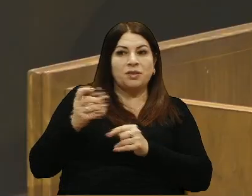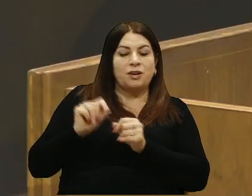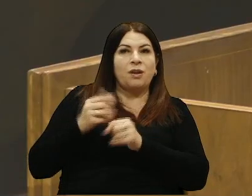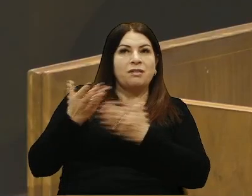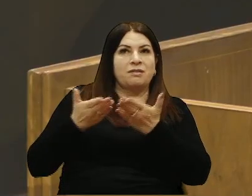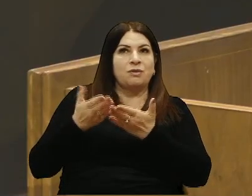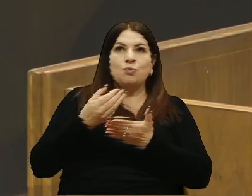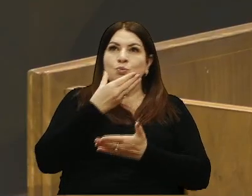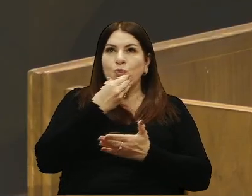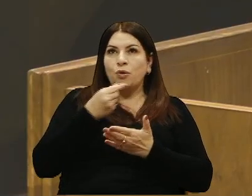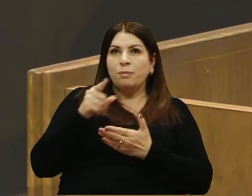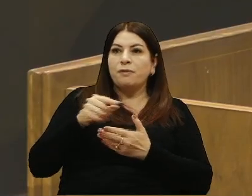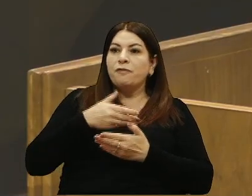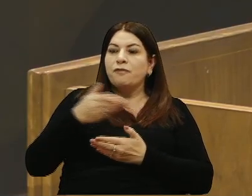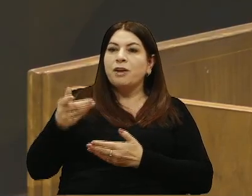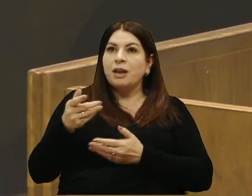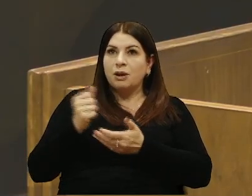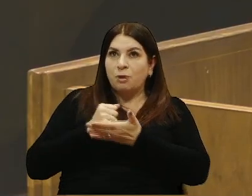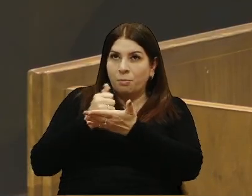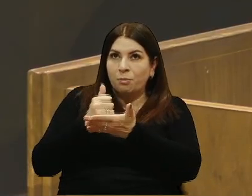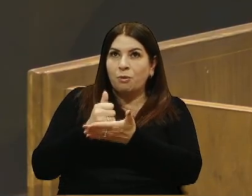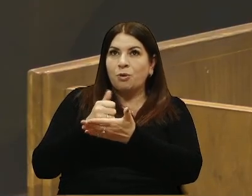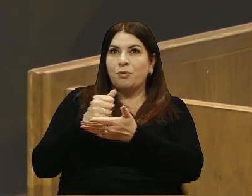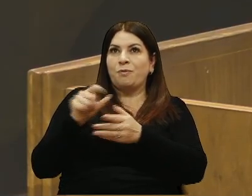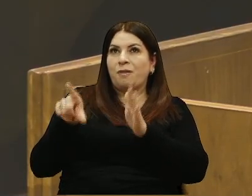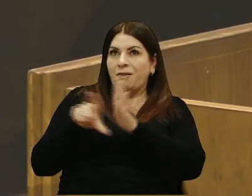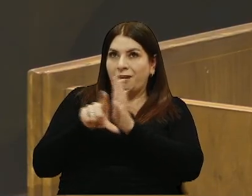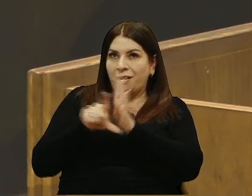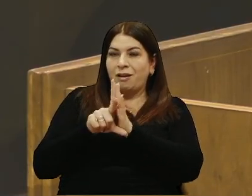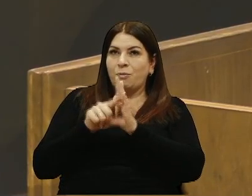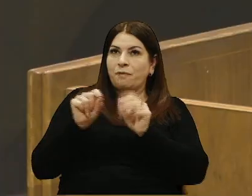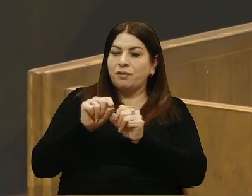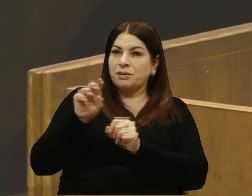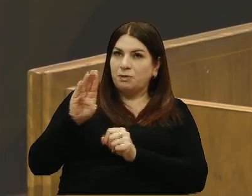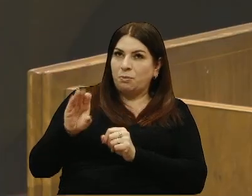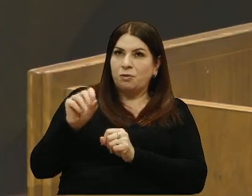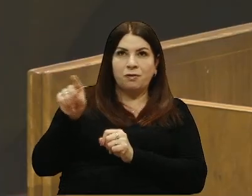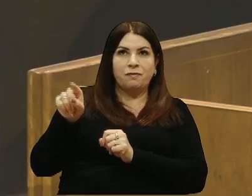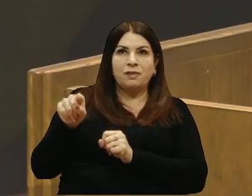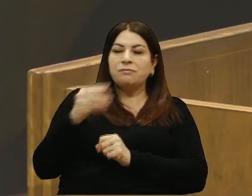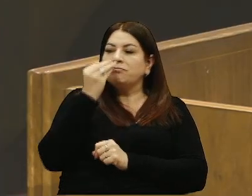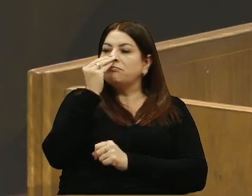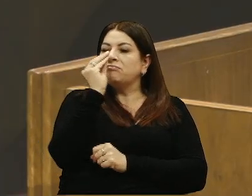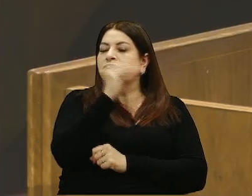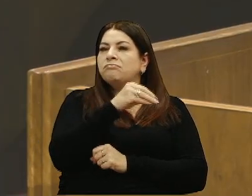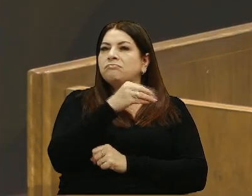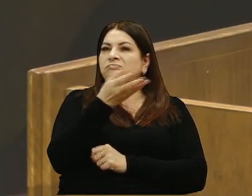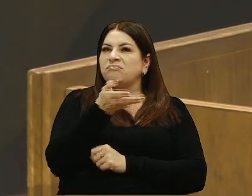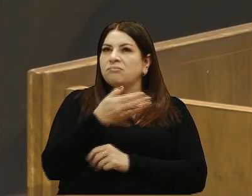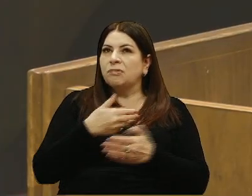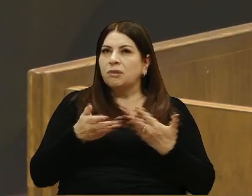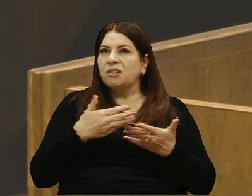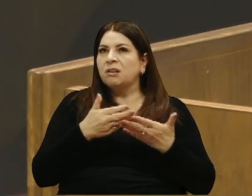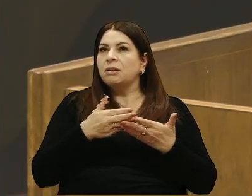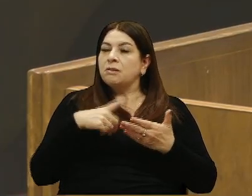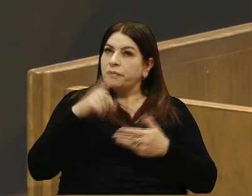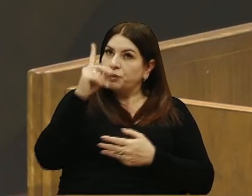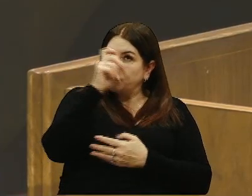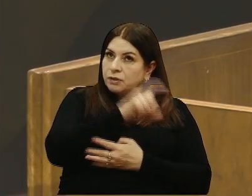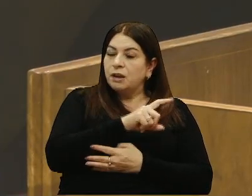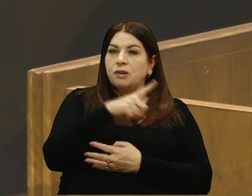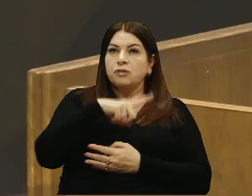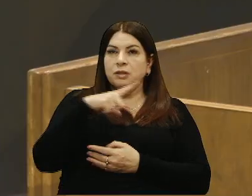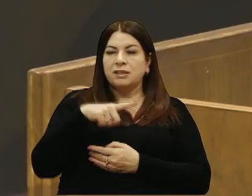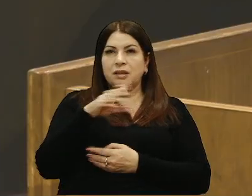homem agredido, ao buscar amparo legal na delegacia para registrar a ocorrência, foi a princípio ignorado. Ele teve dificuldade em